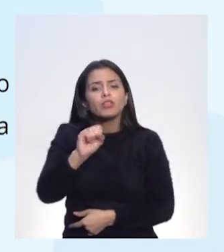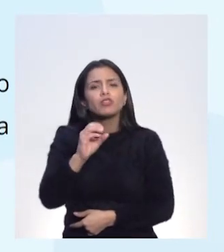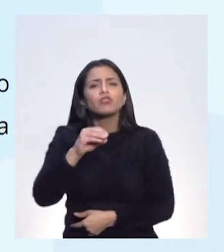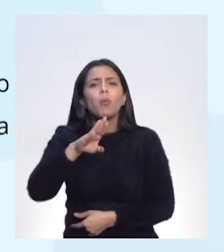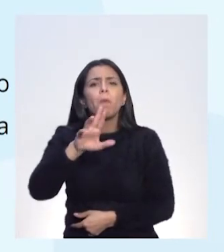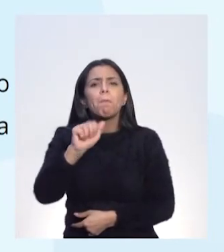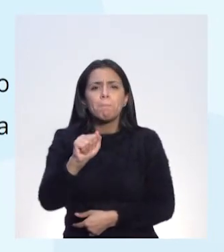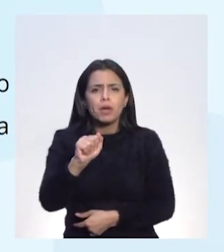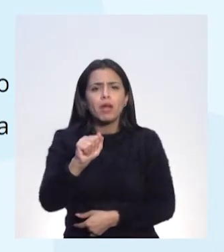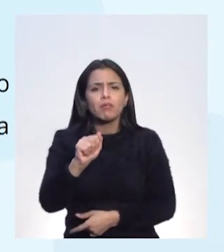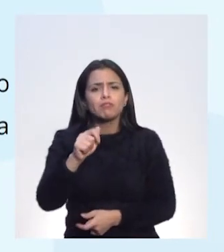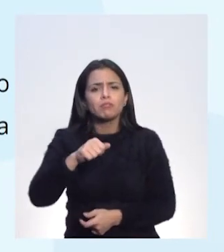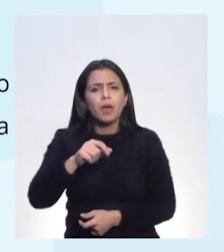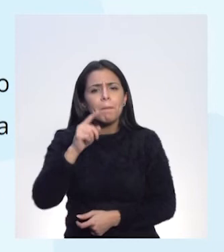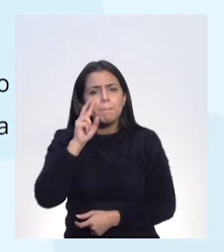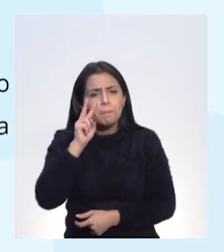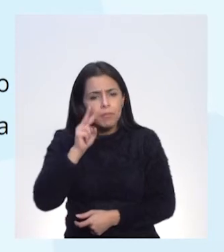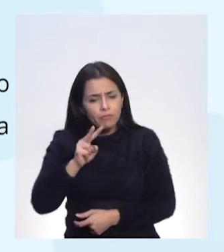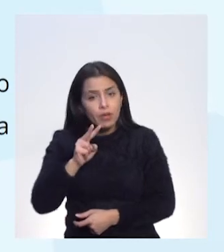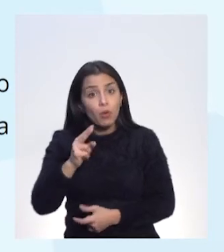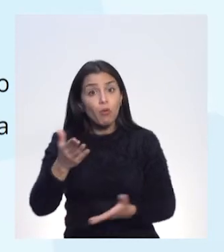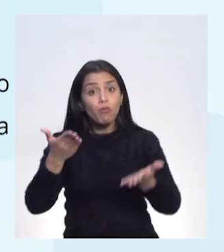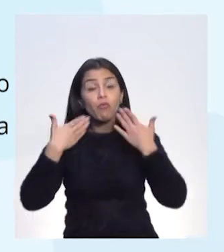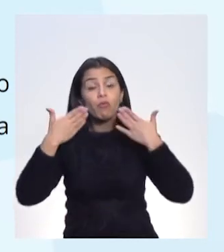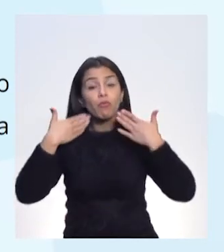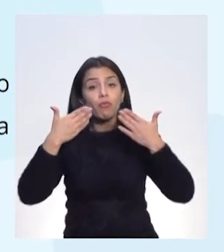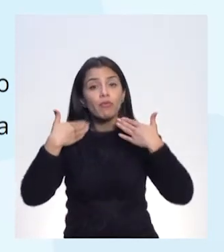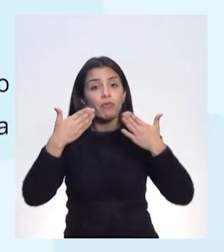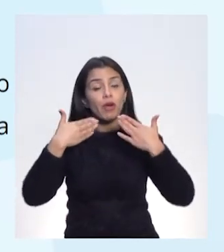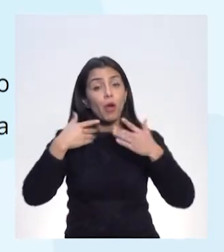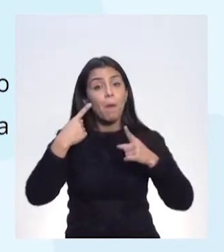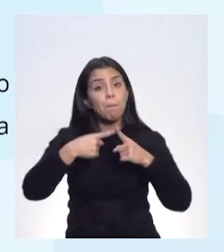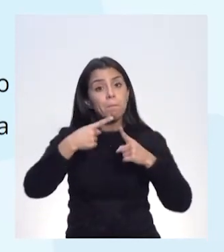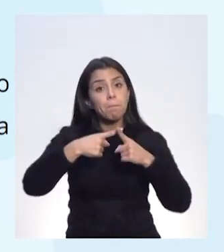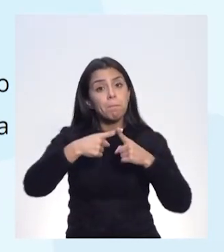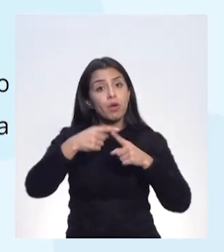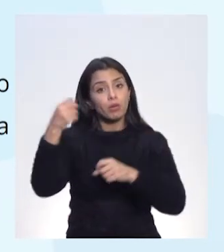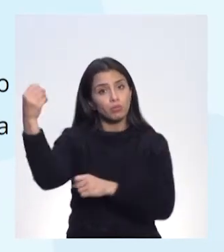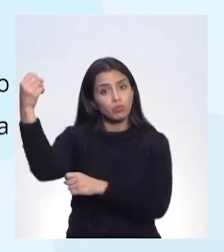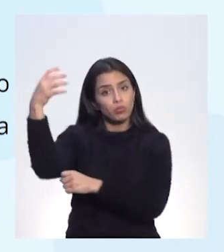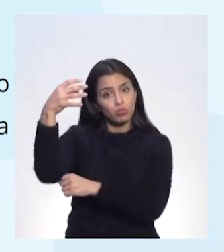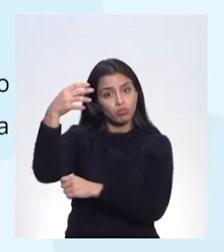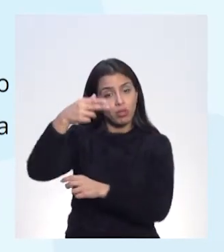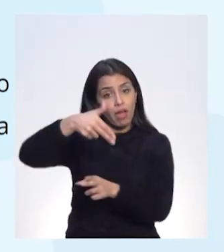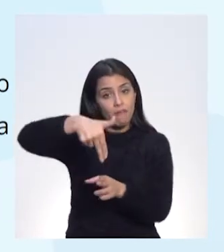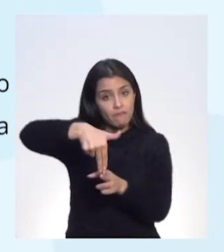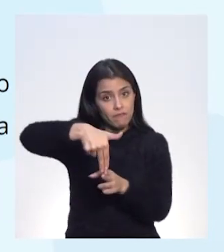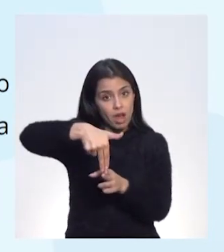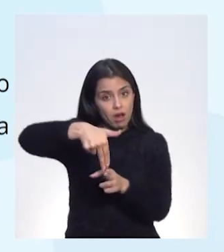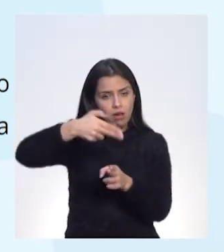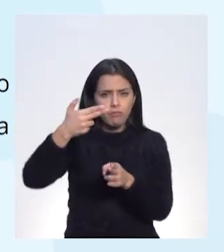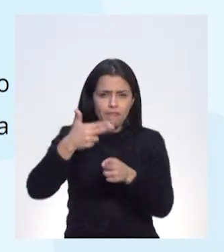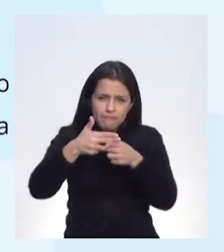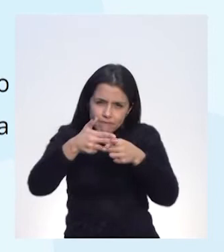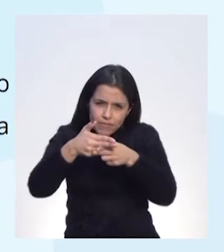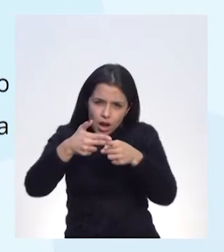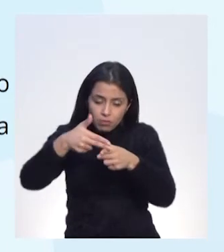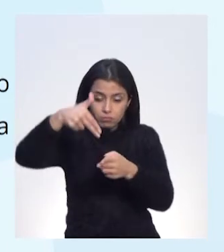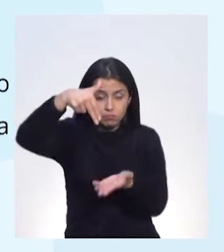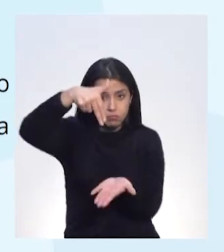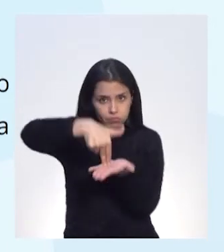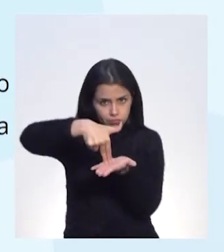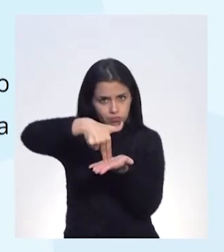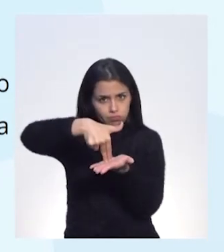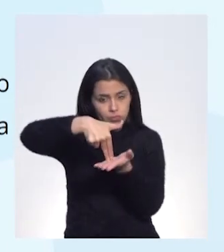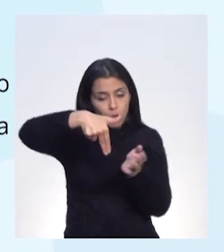no solstício de verão, onde ela mediu 30 centímetros. E o tamanho máximo